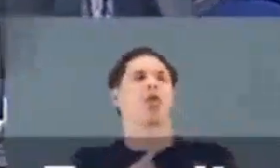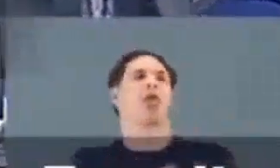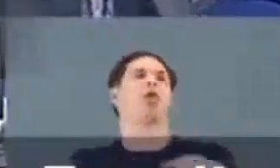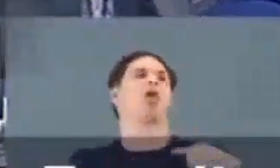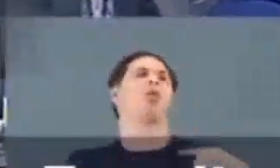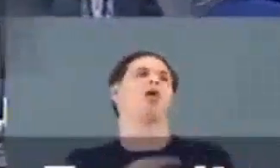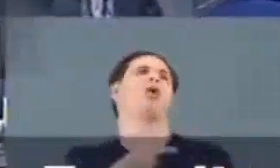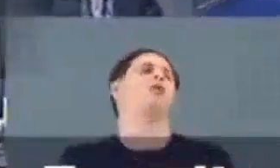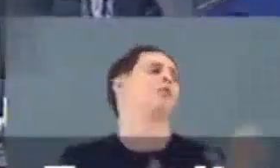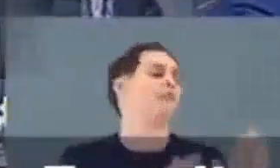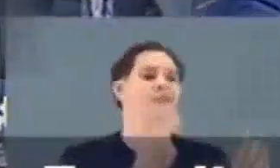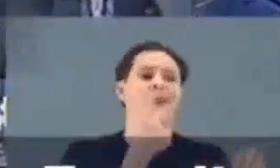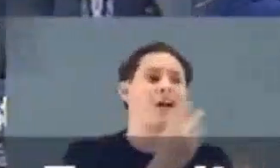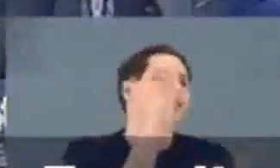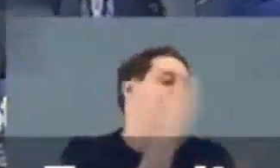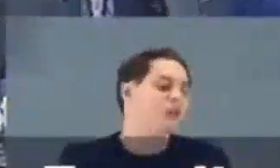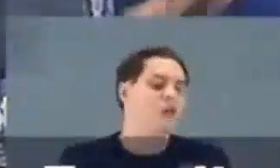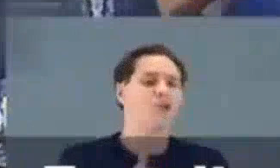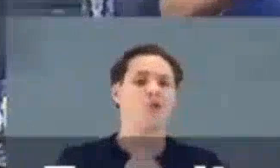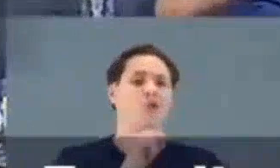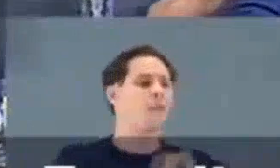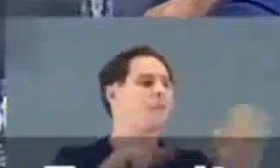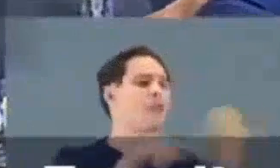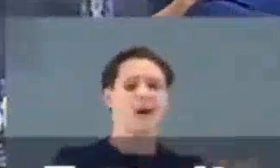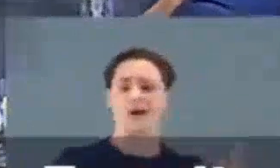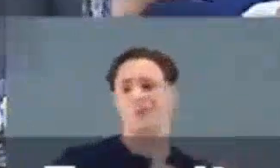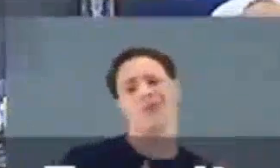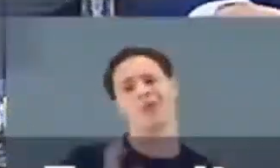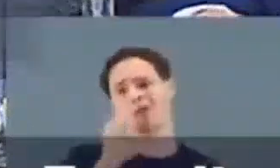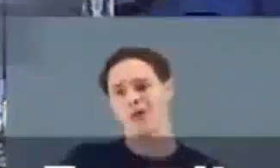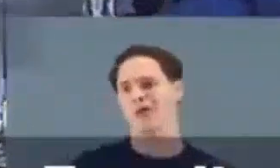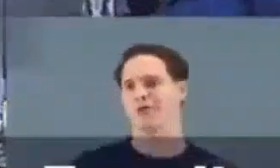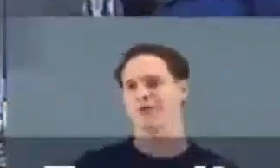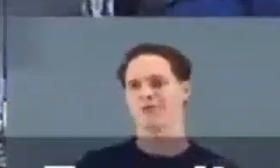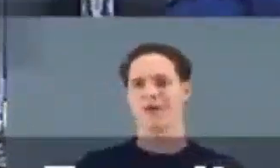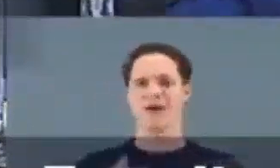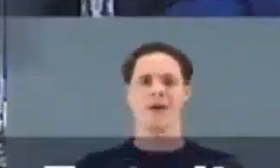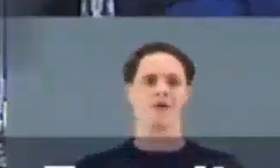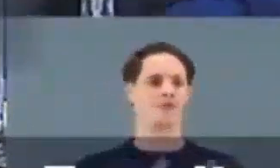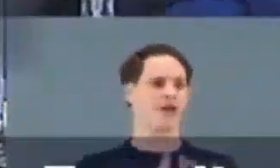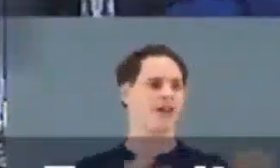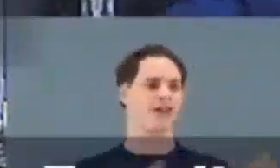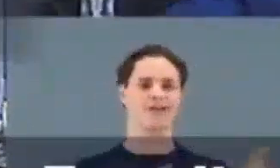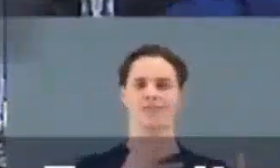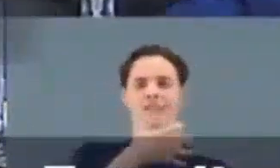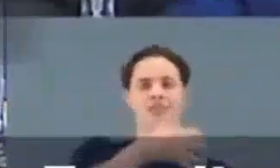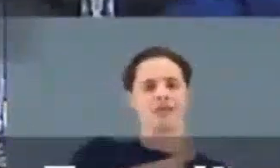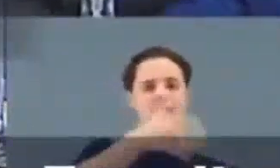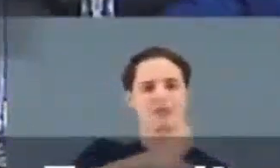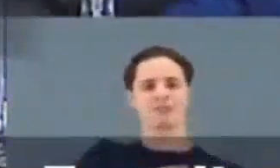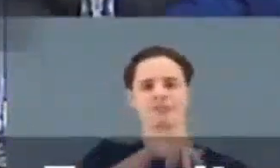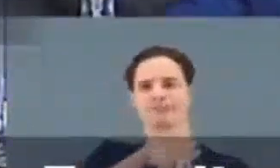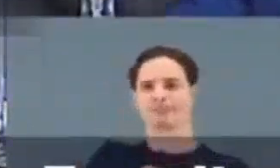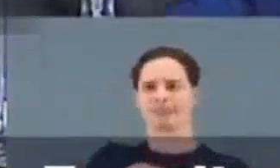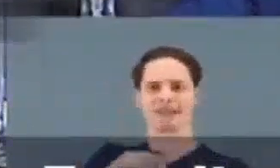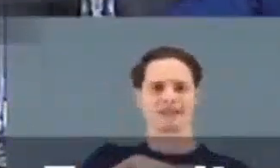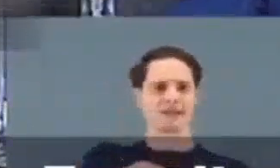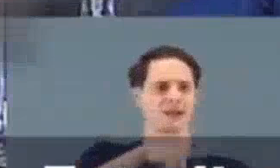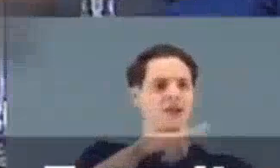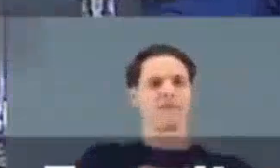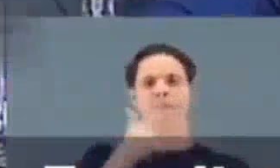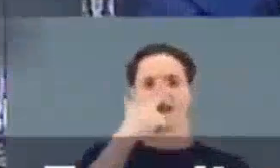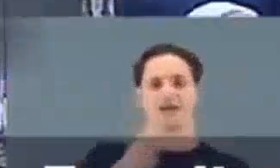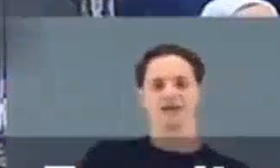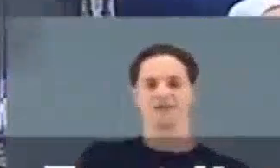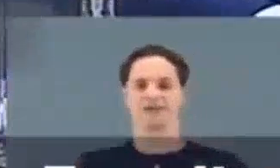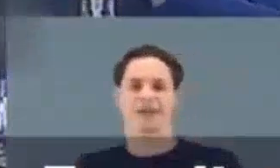pedindo para ele falar, para ele responder o que eu perguntei. Agora, eu não vou permitir que um depoente venha para cá e tente tripudiar